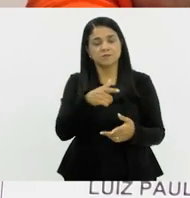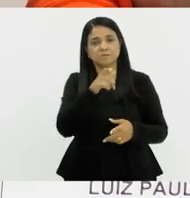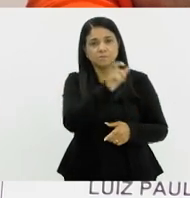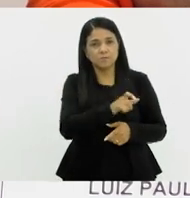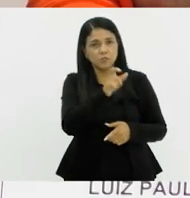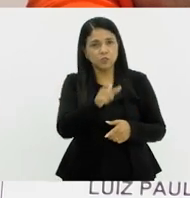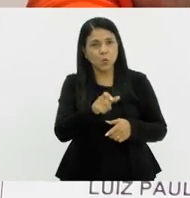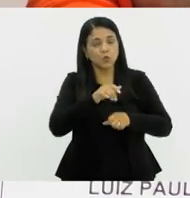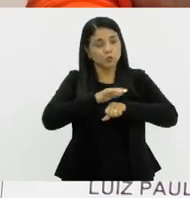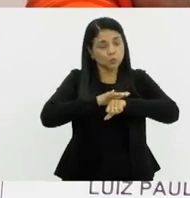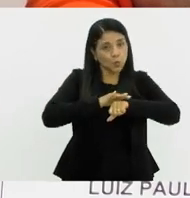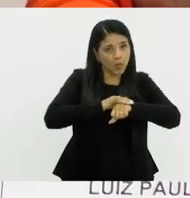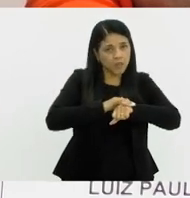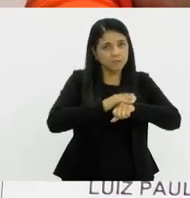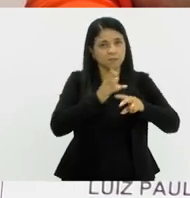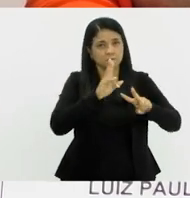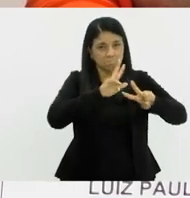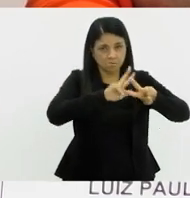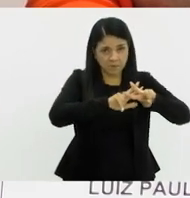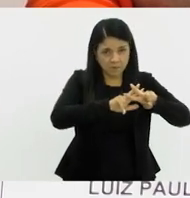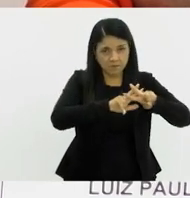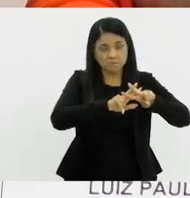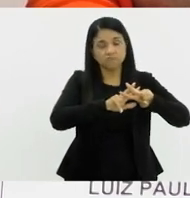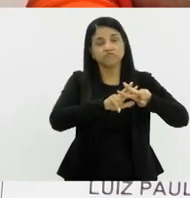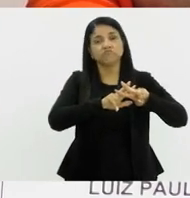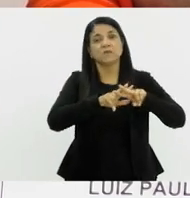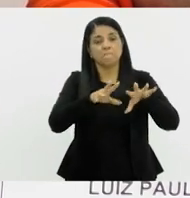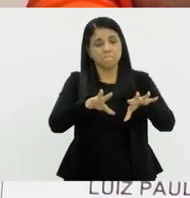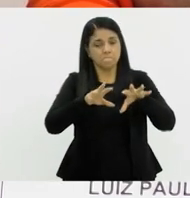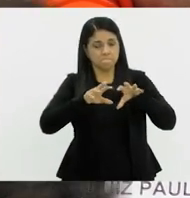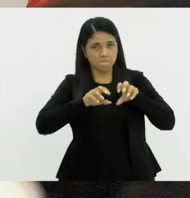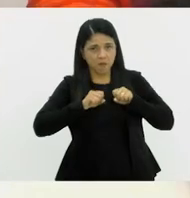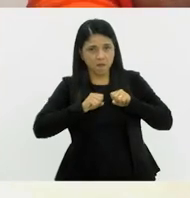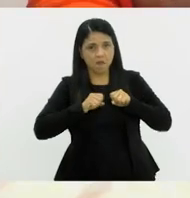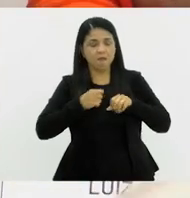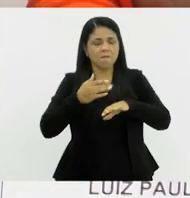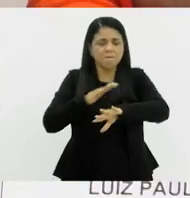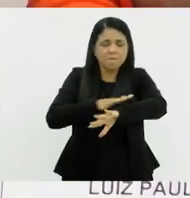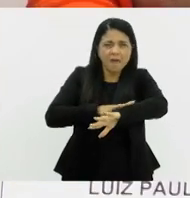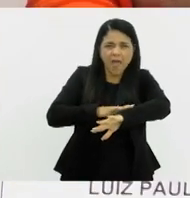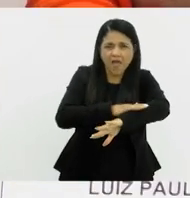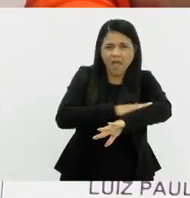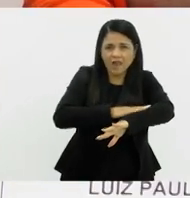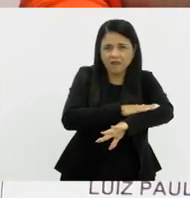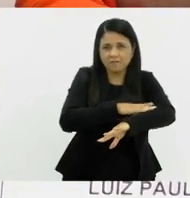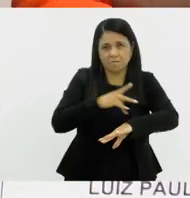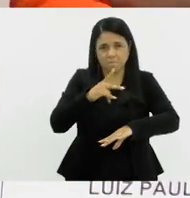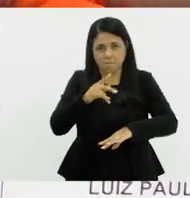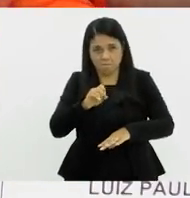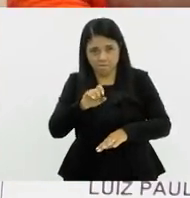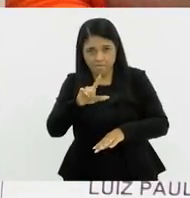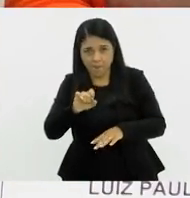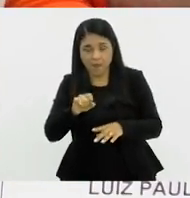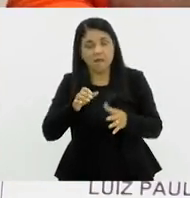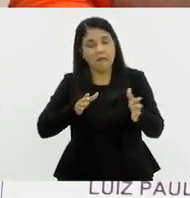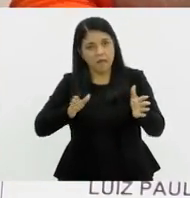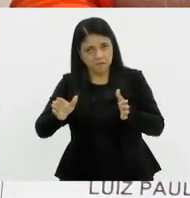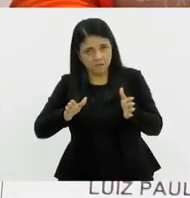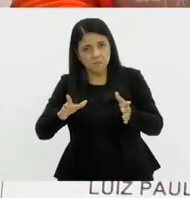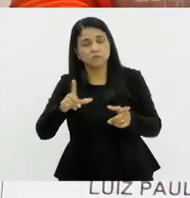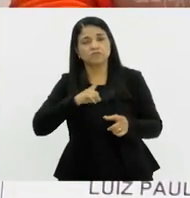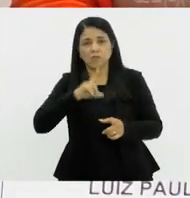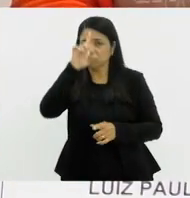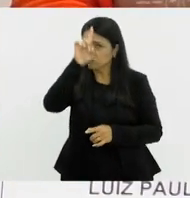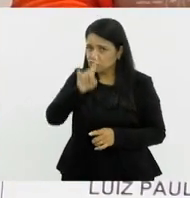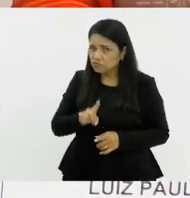as doenças infecto-contagiosas, as doenças de pele, enfim, para dar acesso àquelas pessoas a todos os direitos que